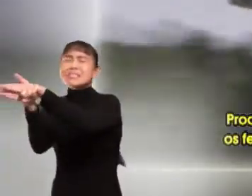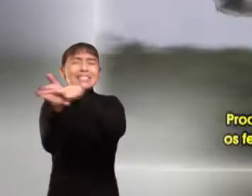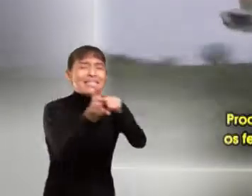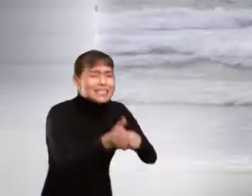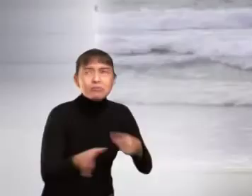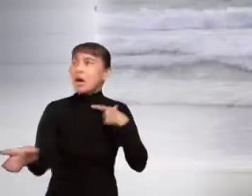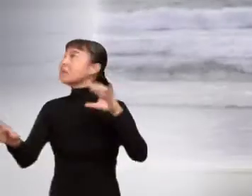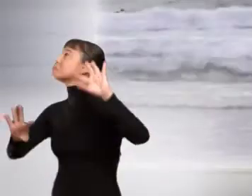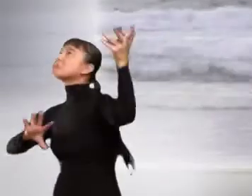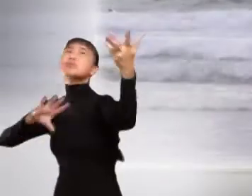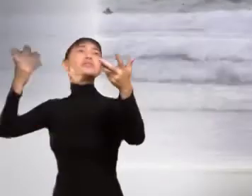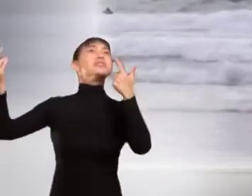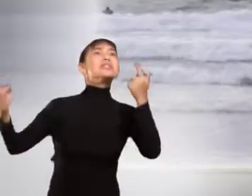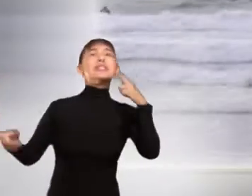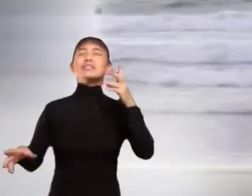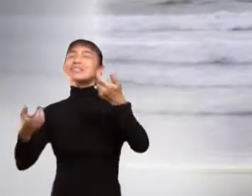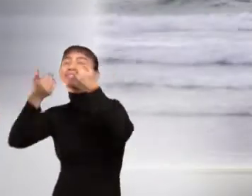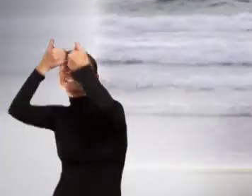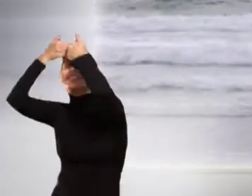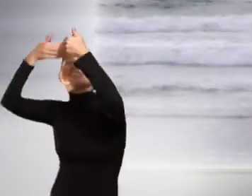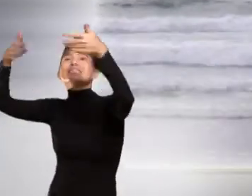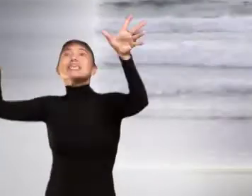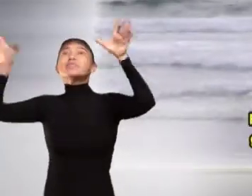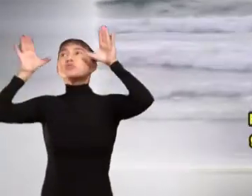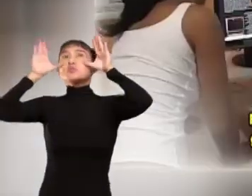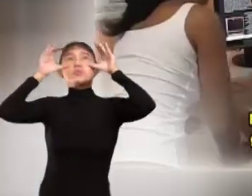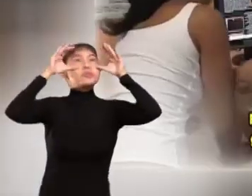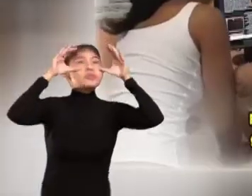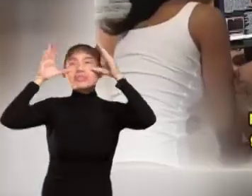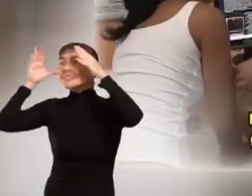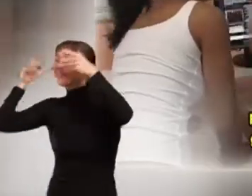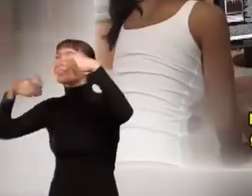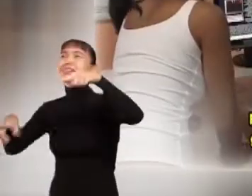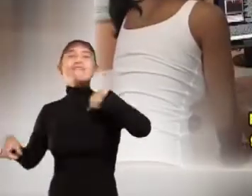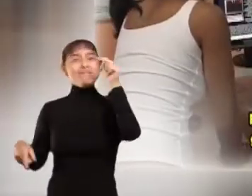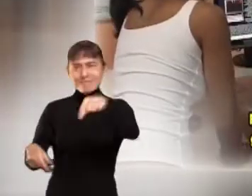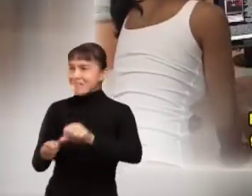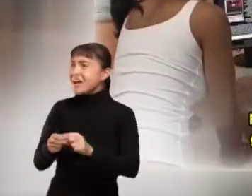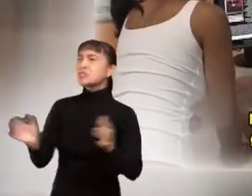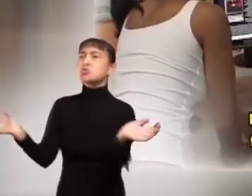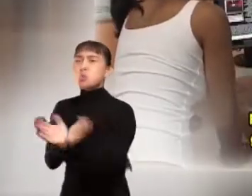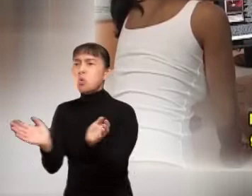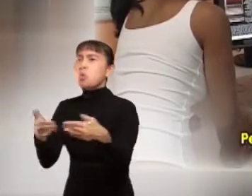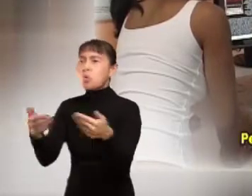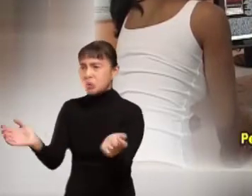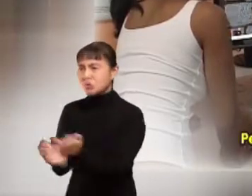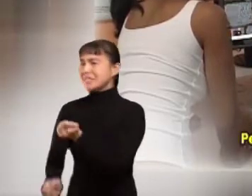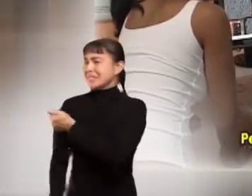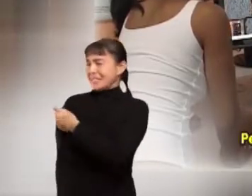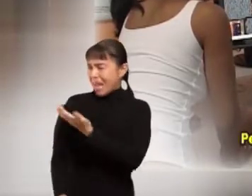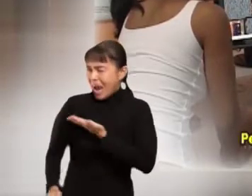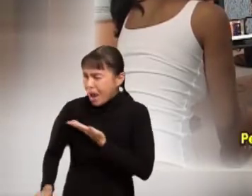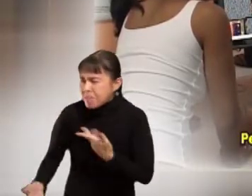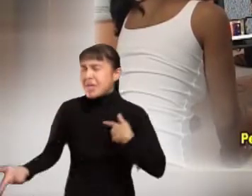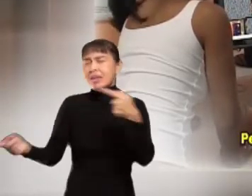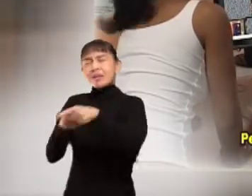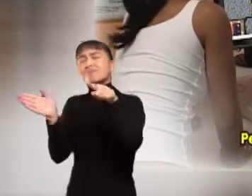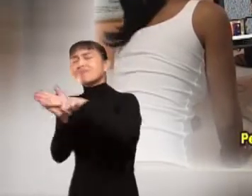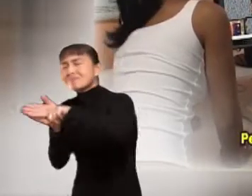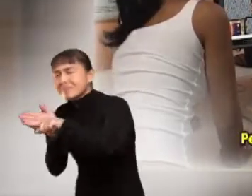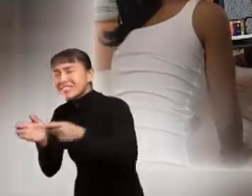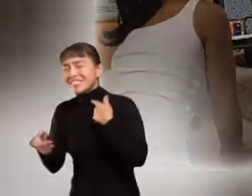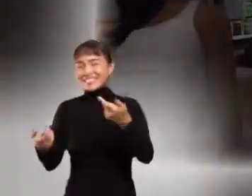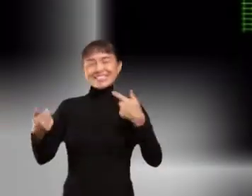à sua volta. Entregue-se à curiosidade. Faça isso com seu grupo de estudos. Pesquise